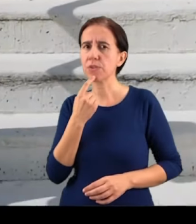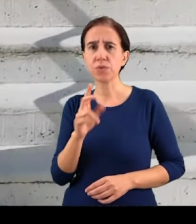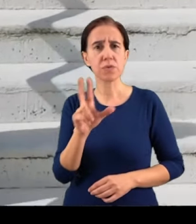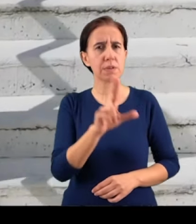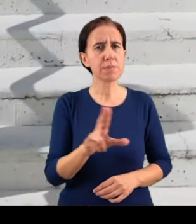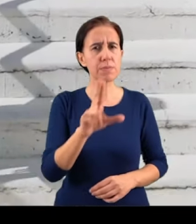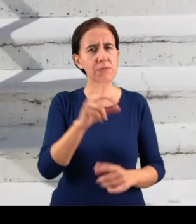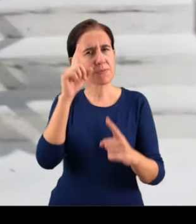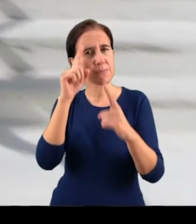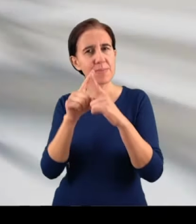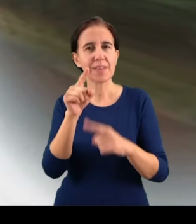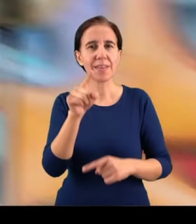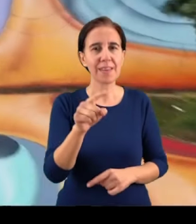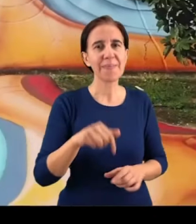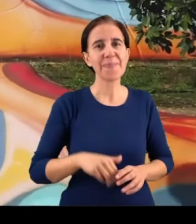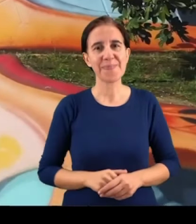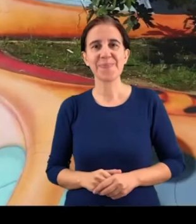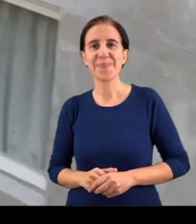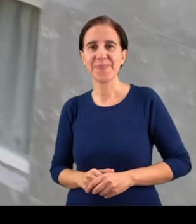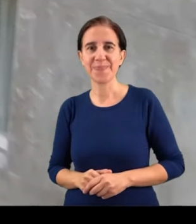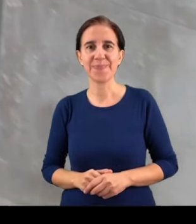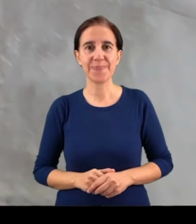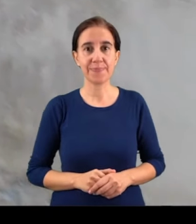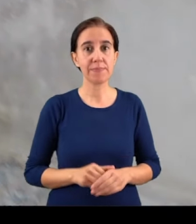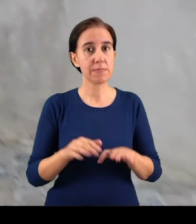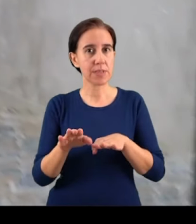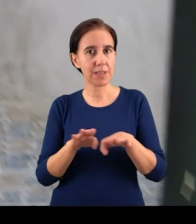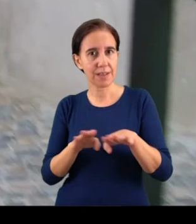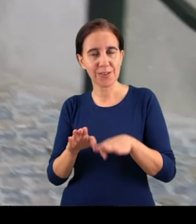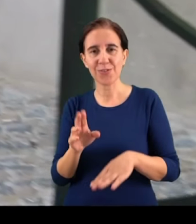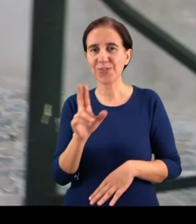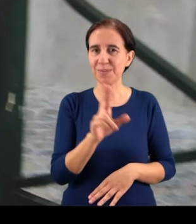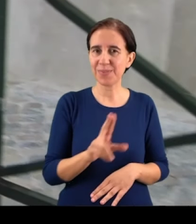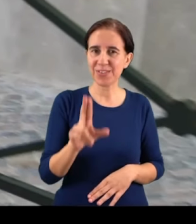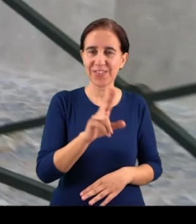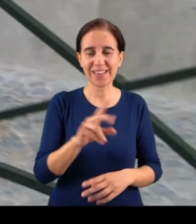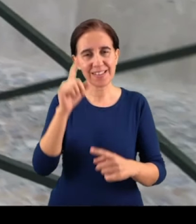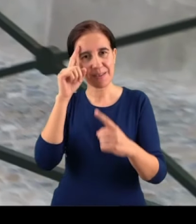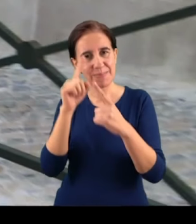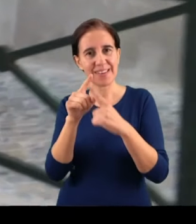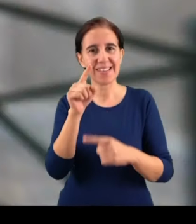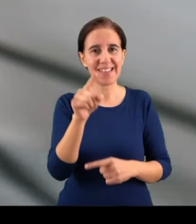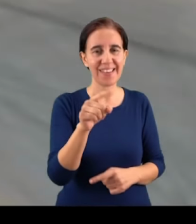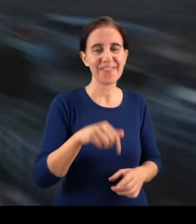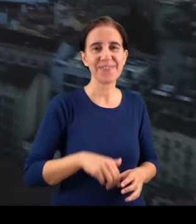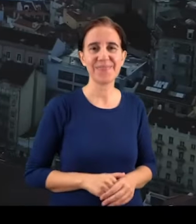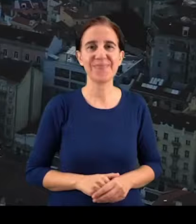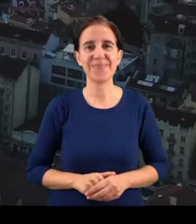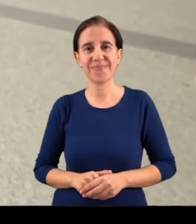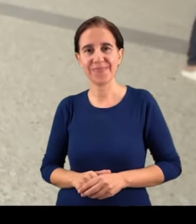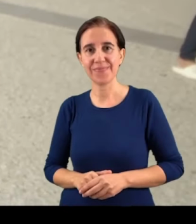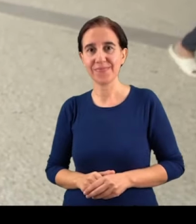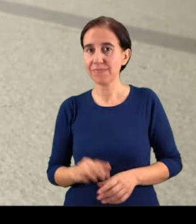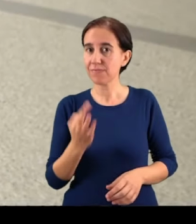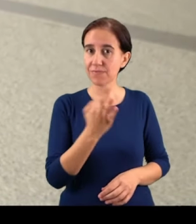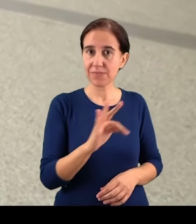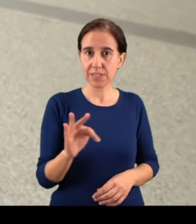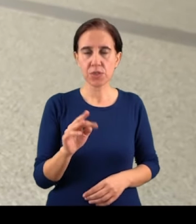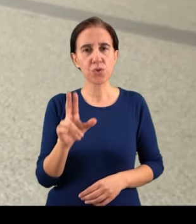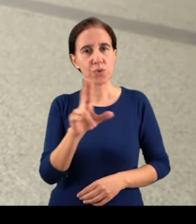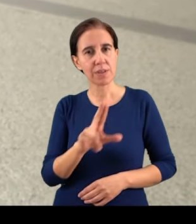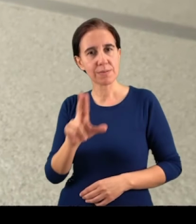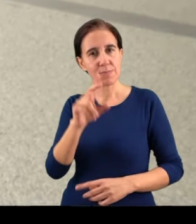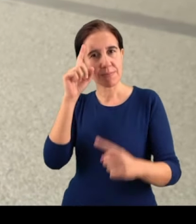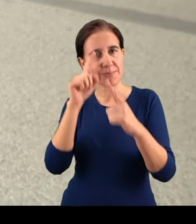Youth Day is for you. La Jornada Mundial de la Juventude é para ti. La Journée Mundiale